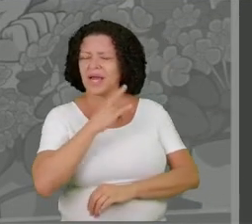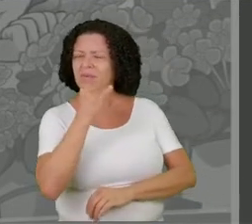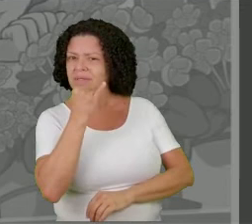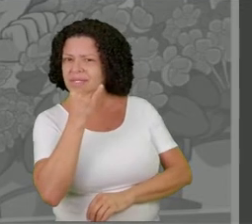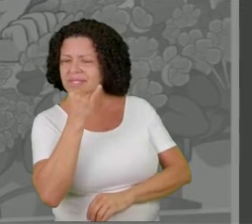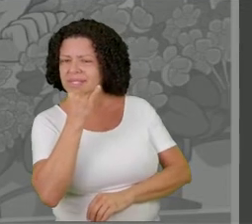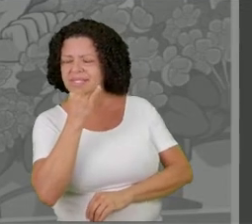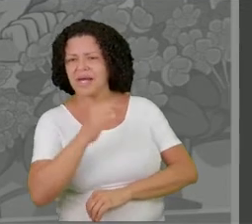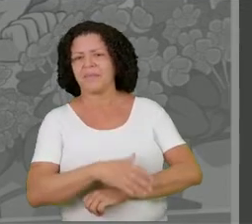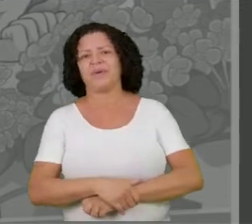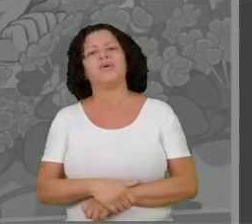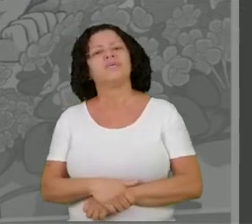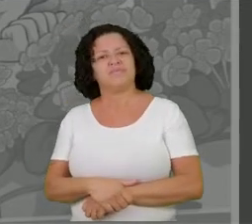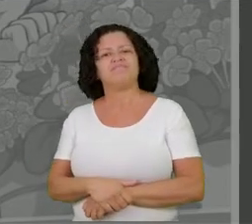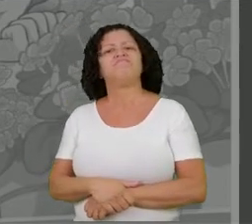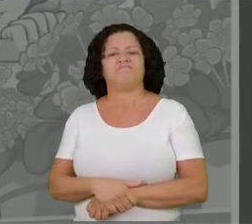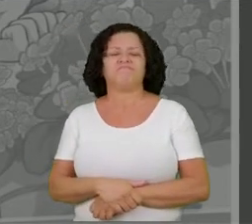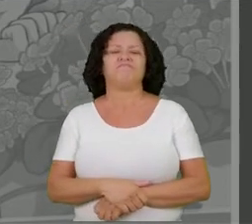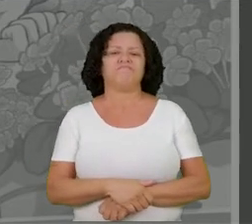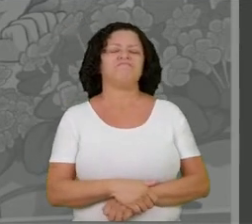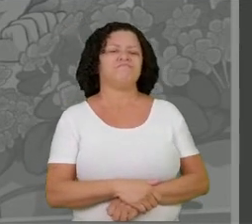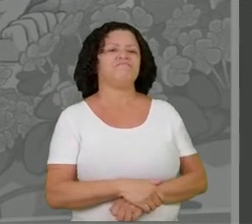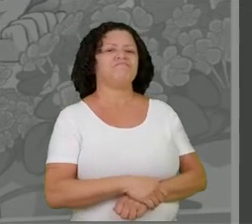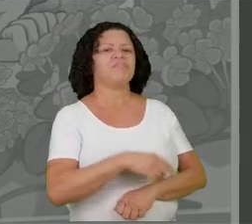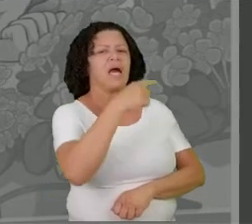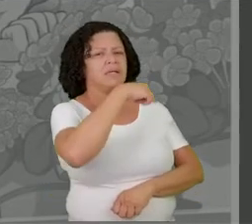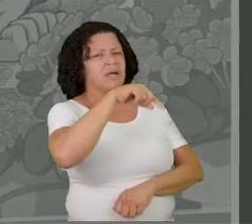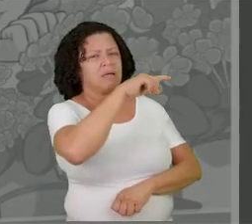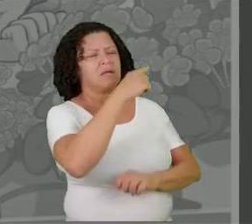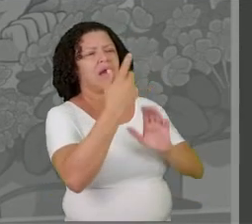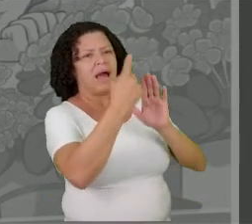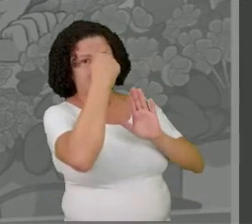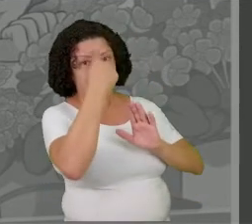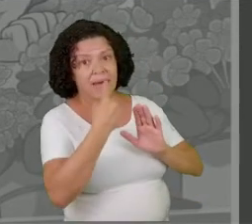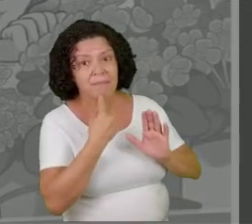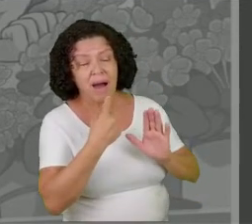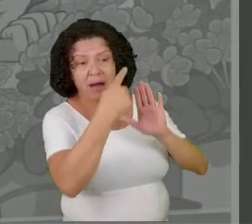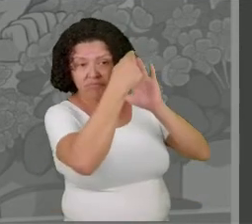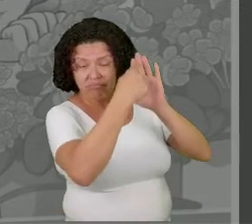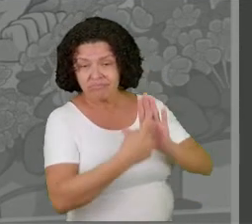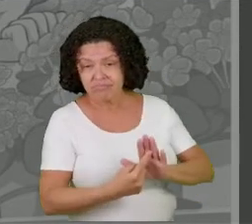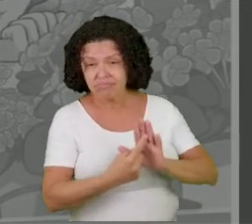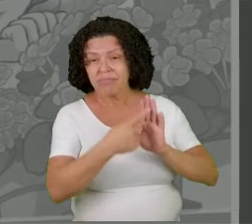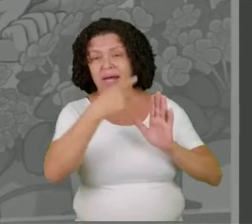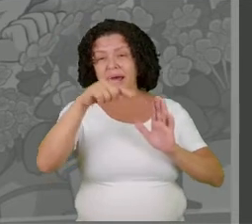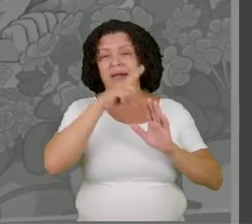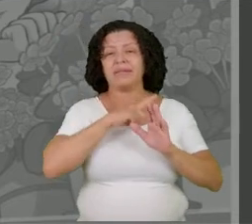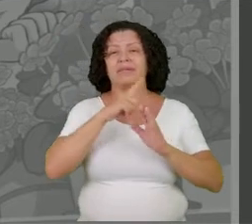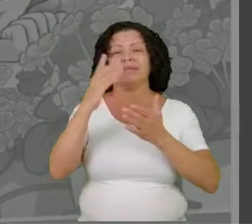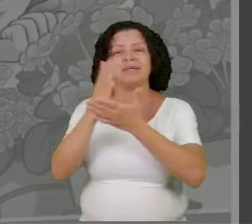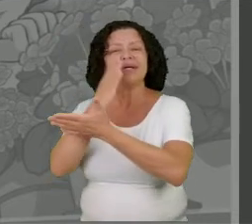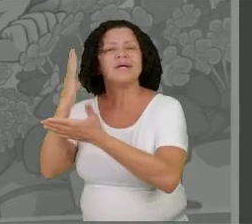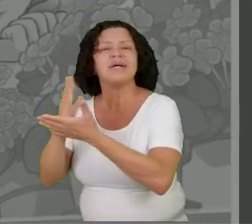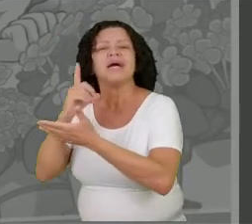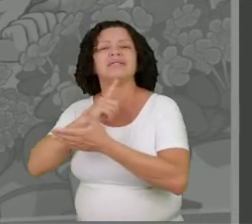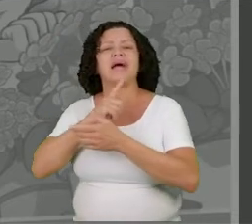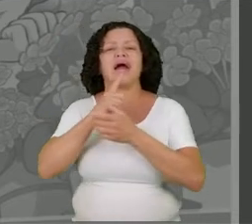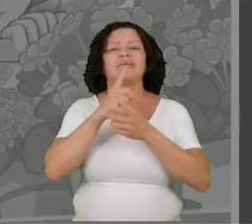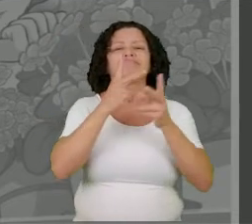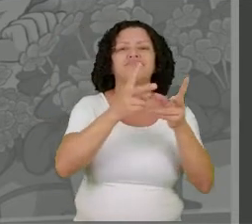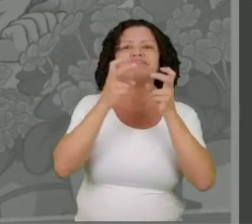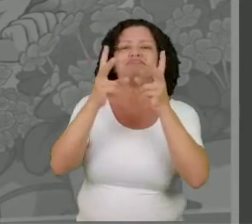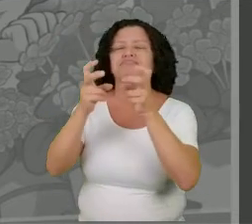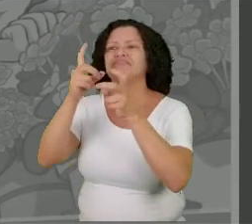Muito bem, então vamos pegar alguns exemplos, tanto da literatura como ali das imagens que eu coloquei, para a gente